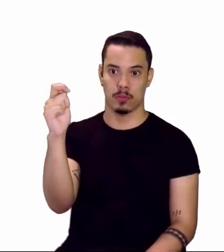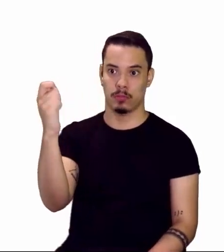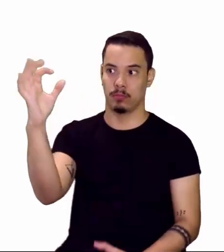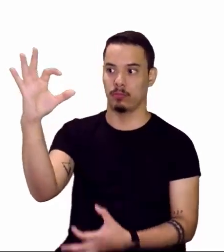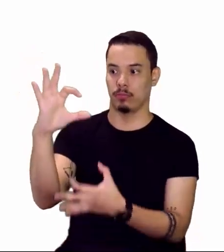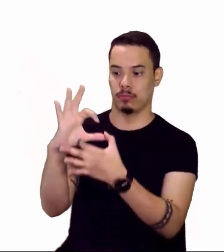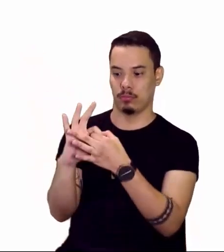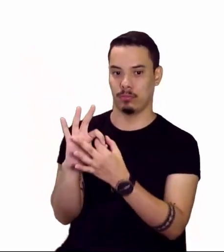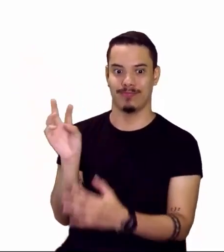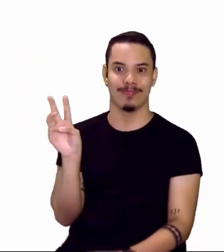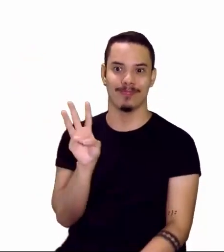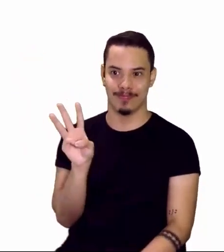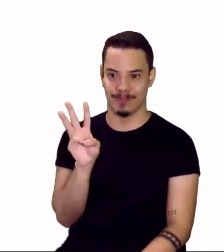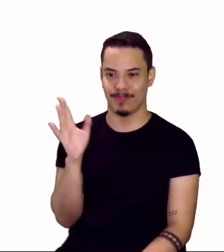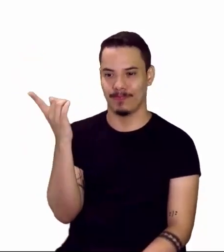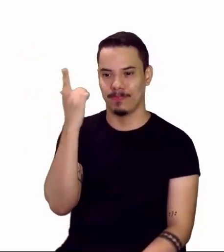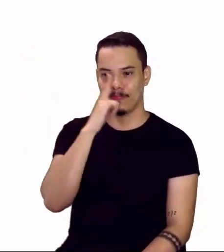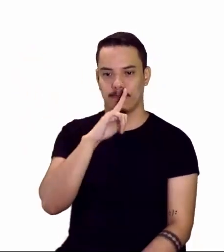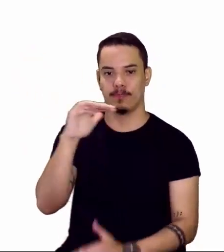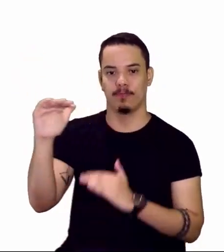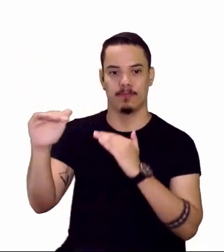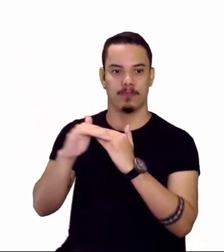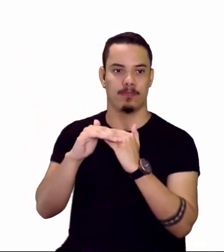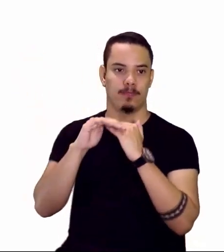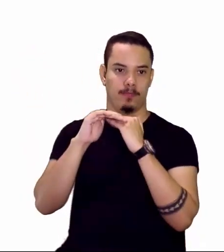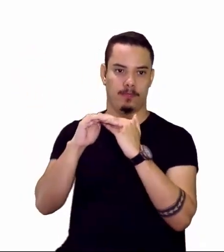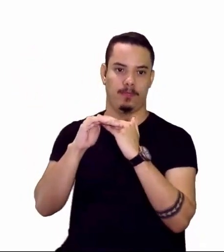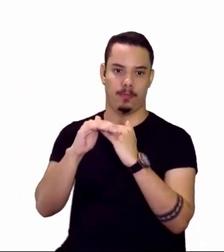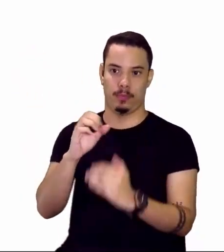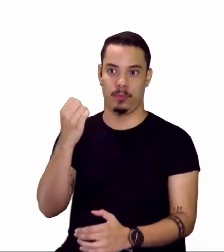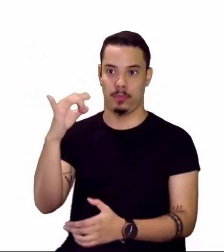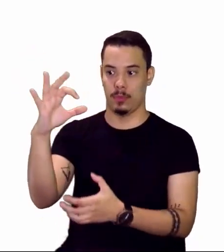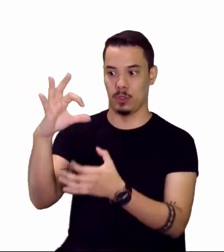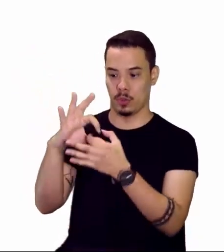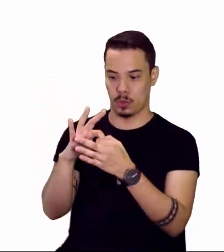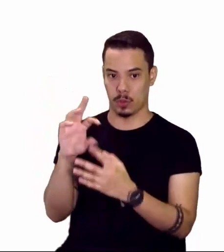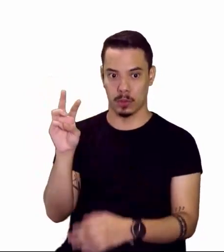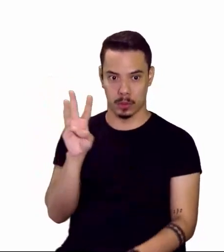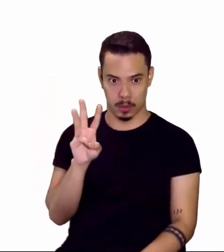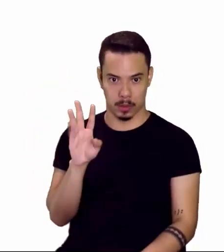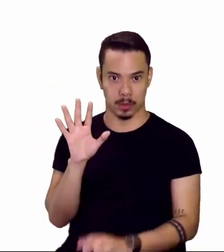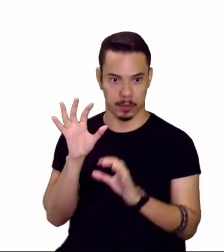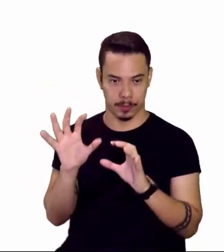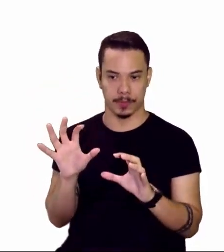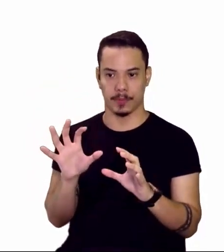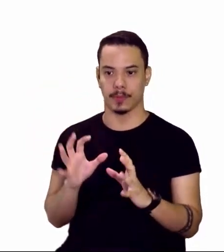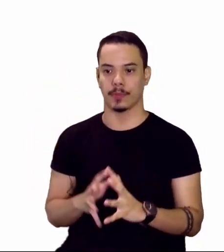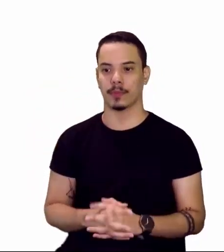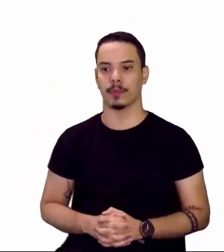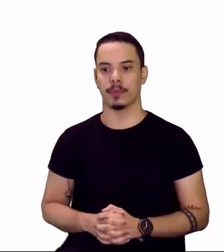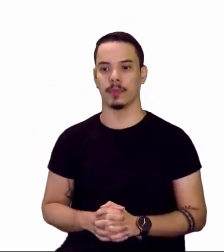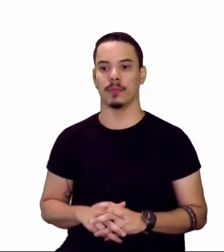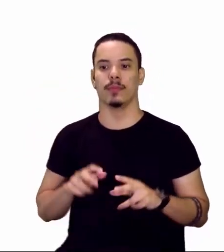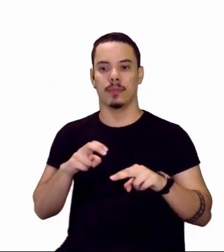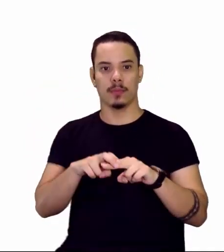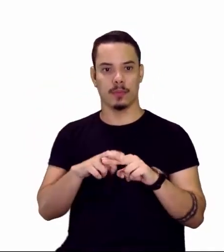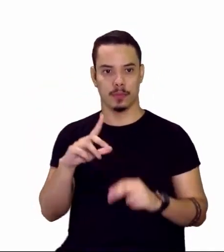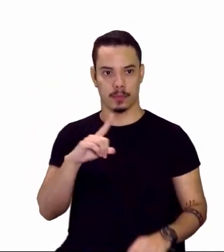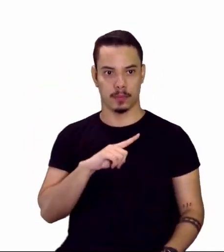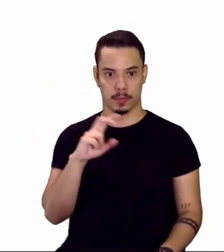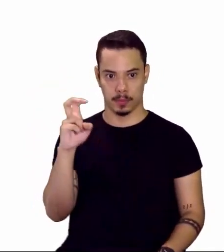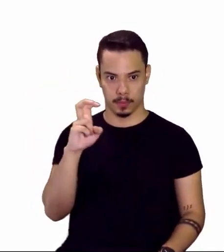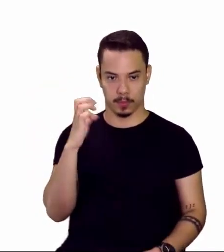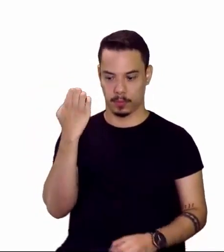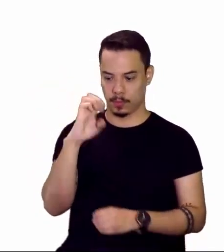3 para estabilizar seu octeto. E se ligou com 3 hidrogênios. Como ele tem 5 elétrons na